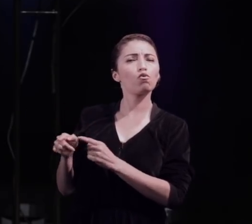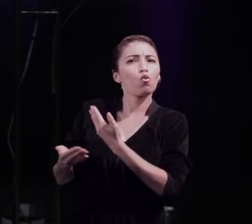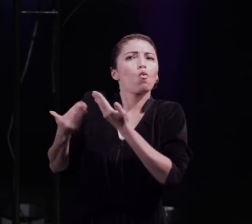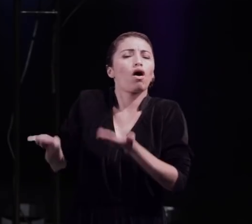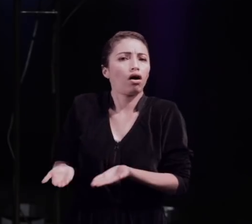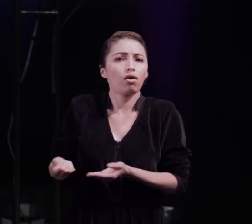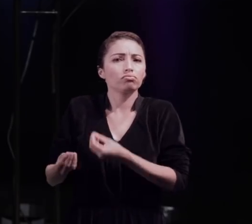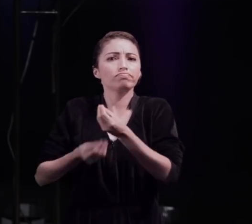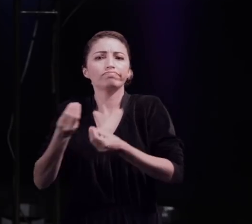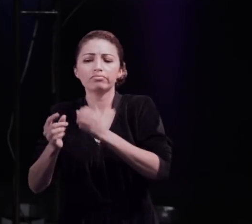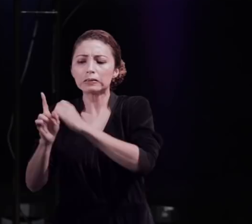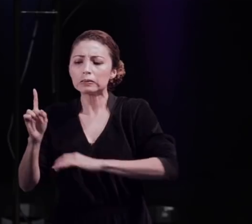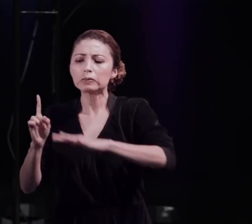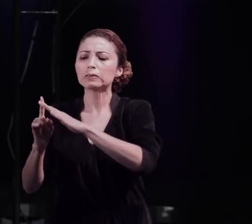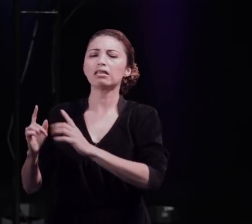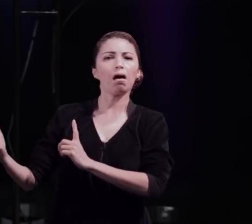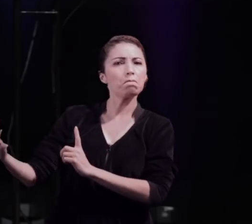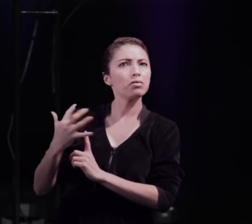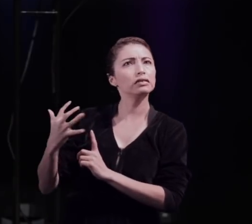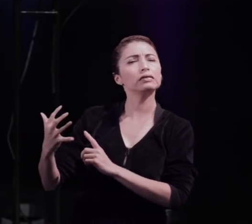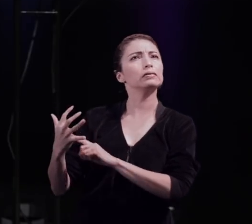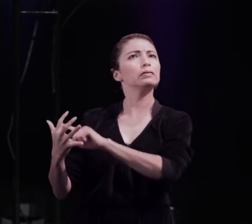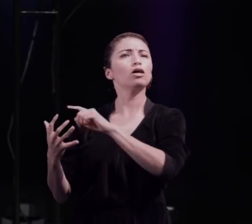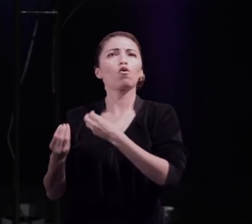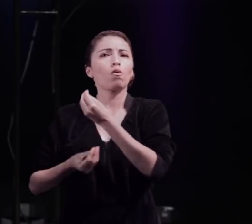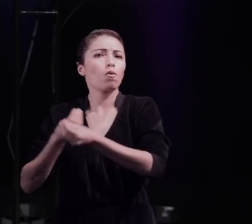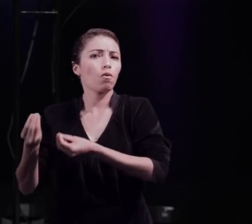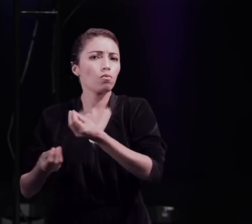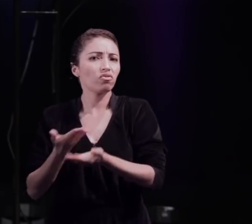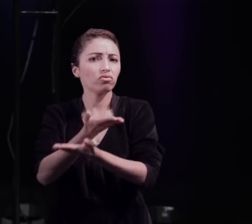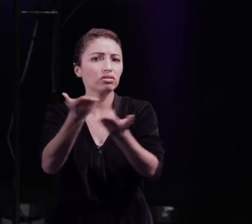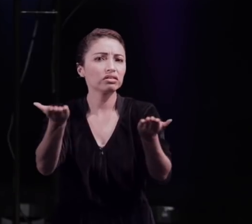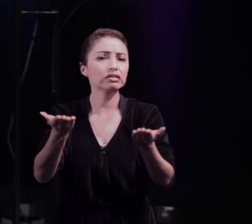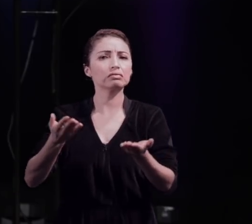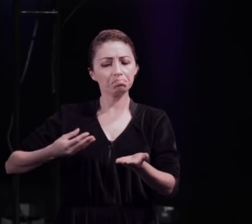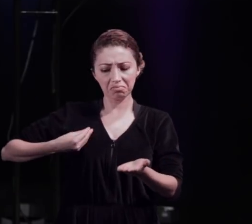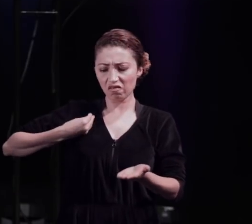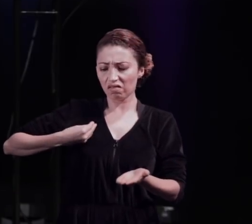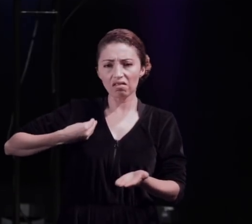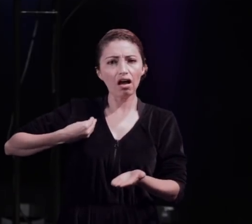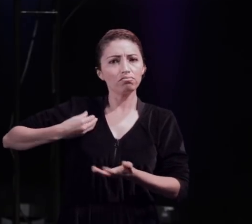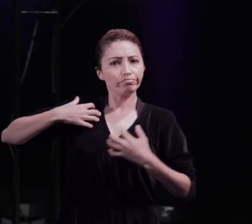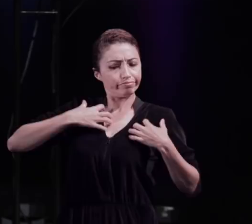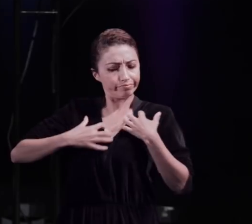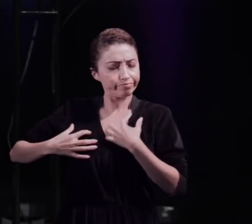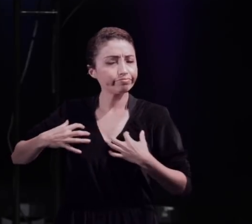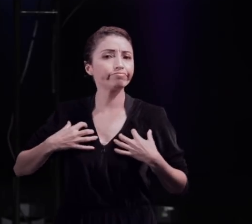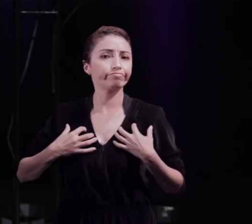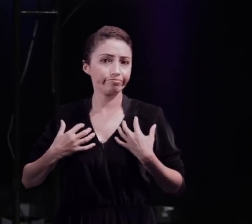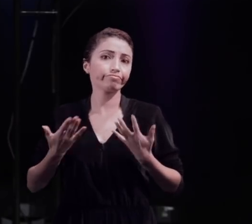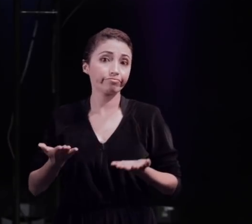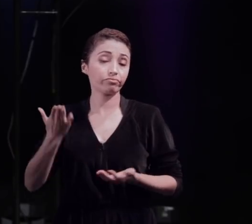vida, onde você está sendo pressionado, vivendo uma aflição. Eu sei